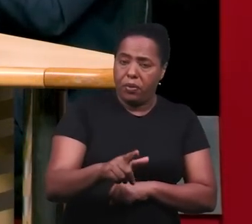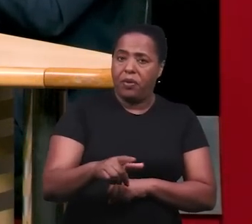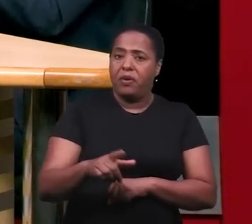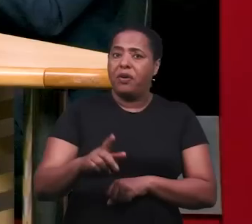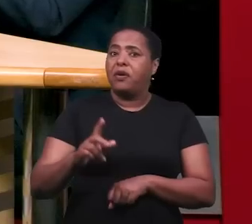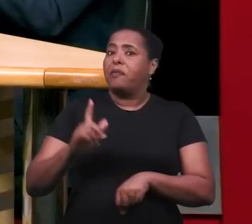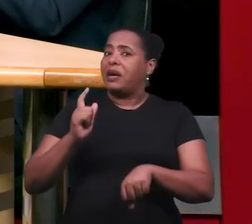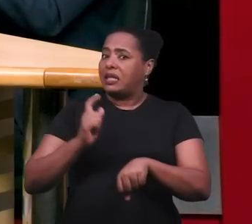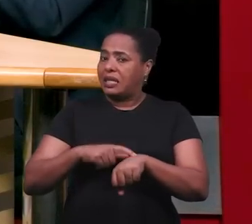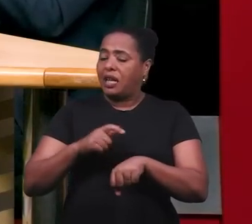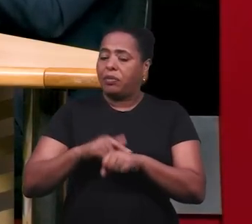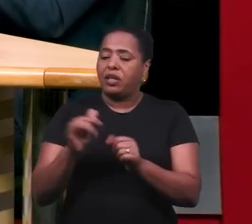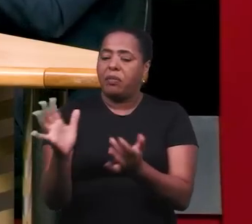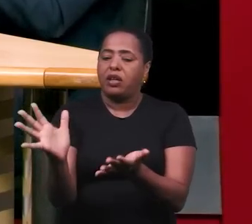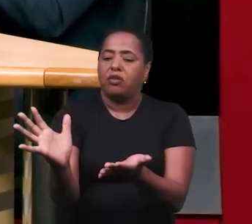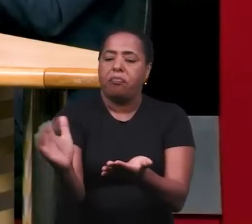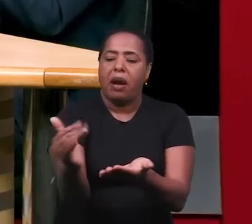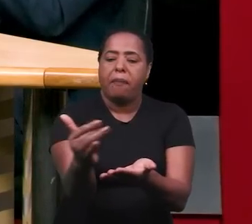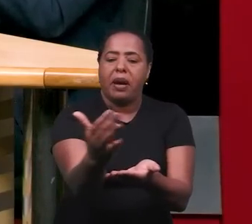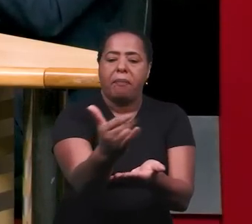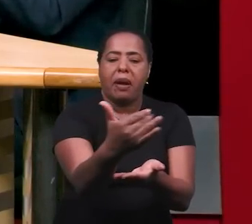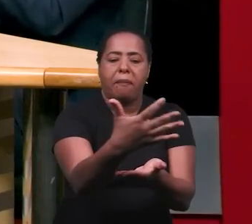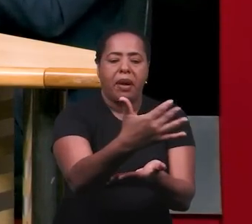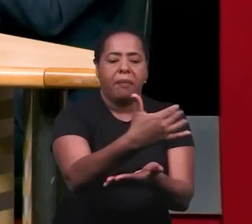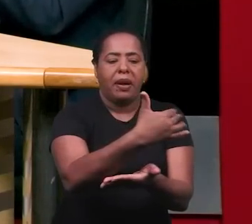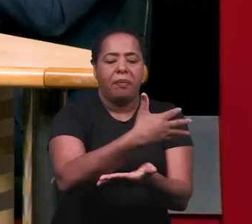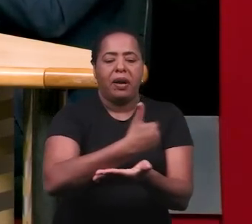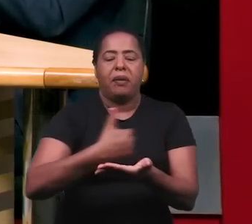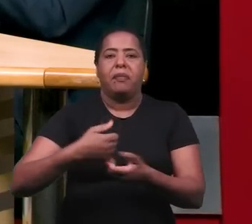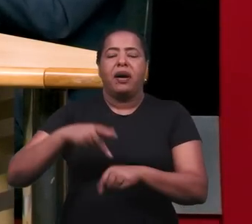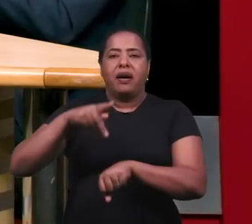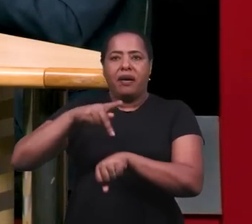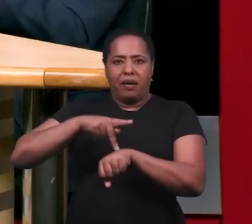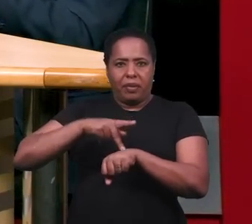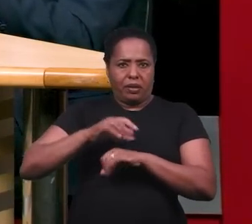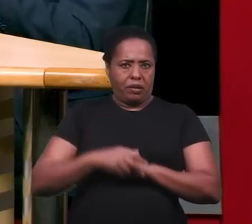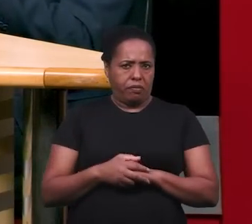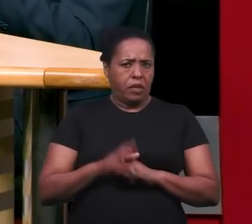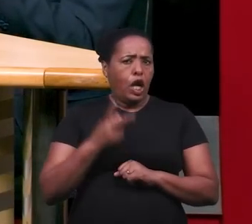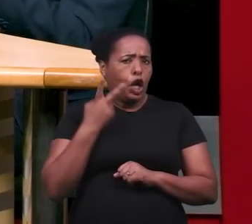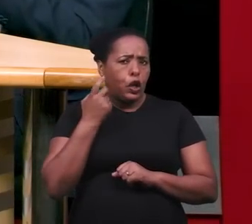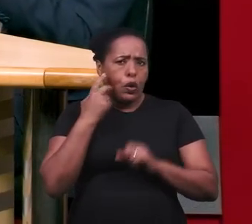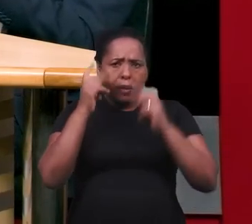pedras e há tempo de colher as pedras que foram lançadas.